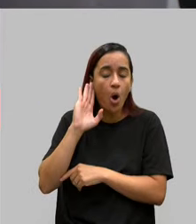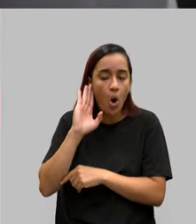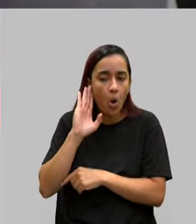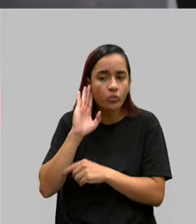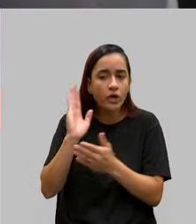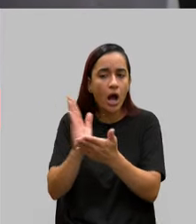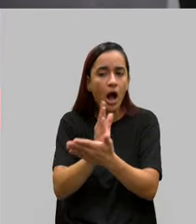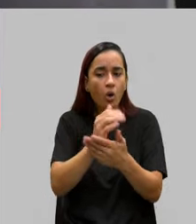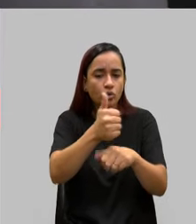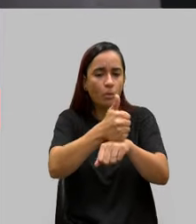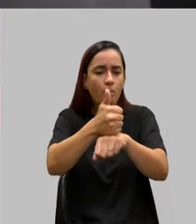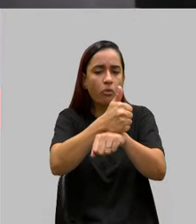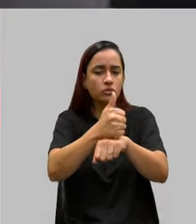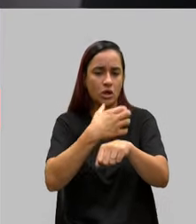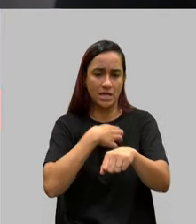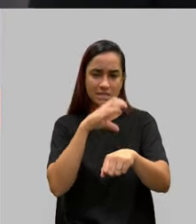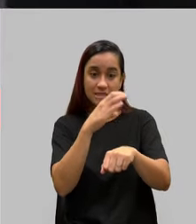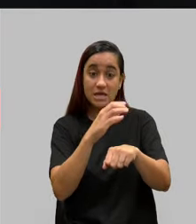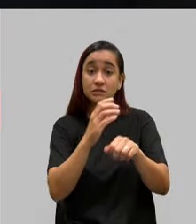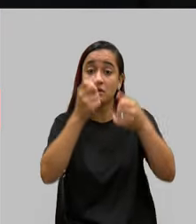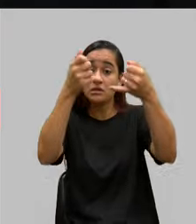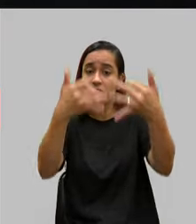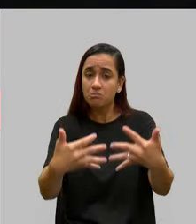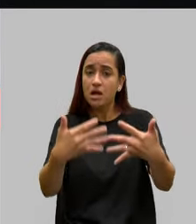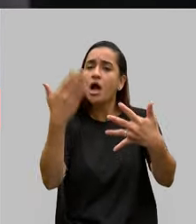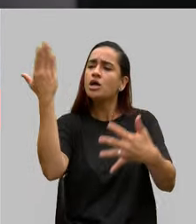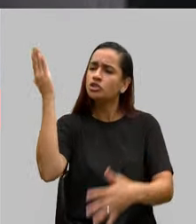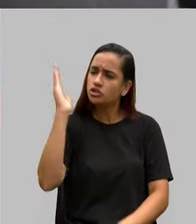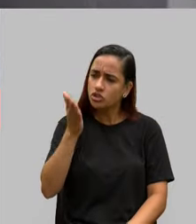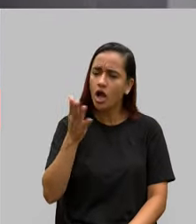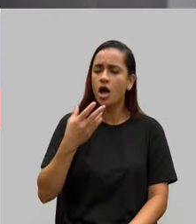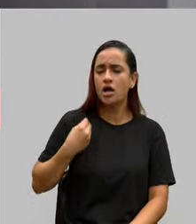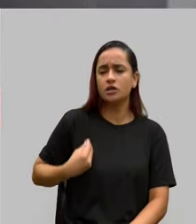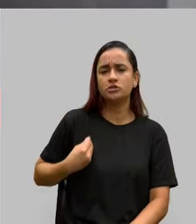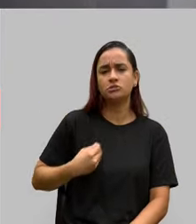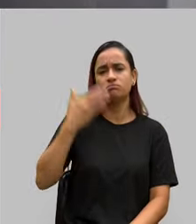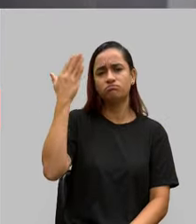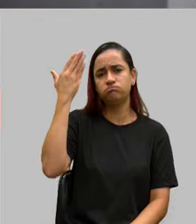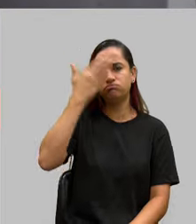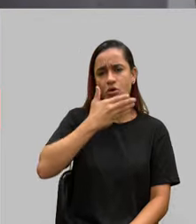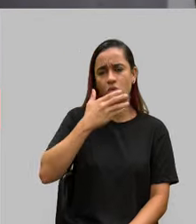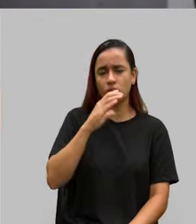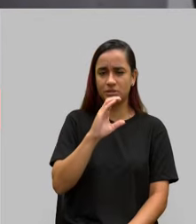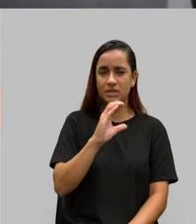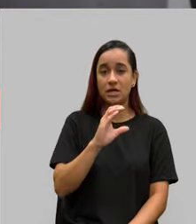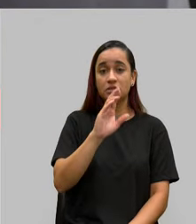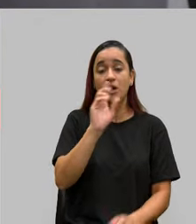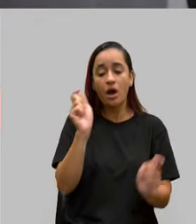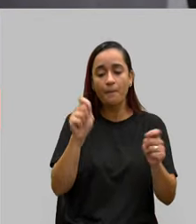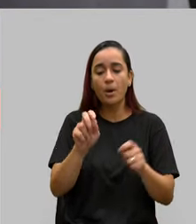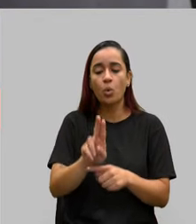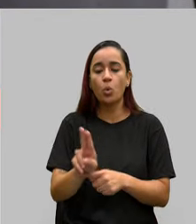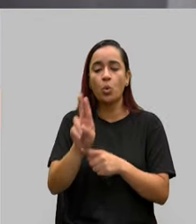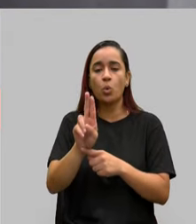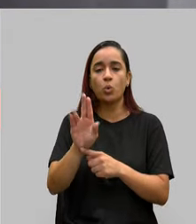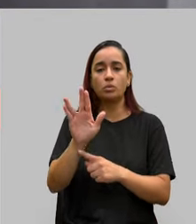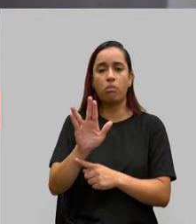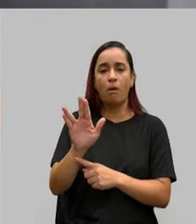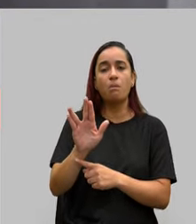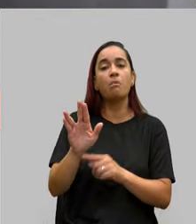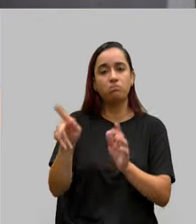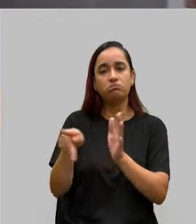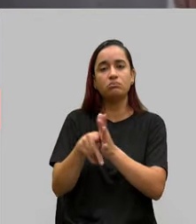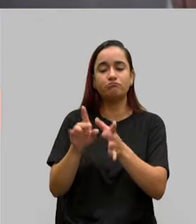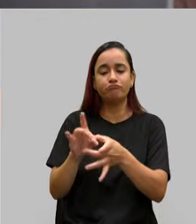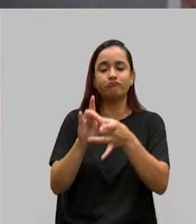existe comprovação científica para o uso desses medicamentos então é extrema